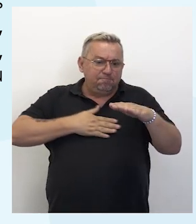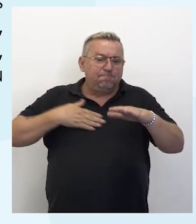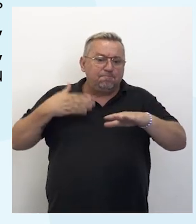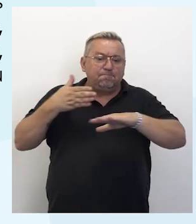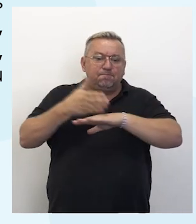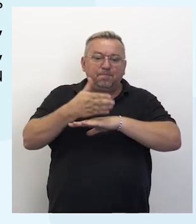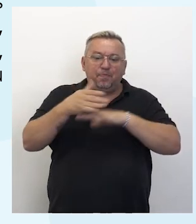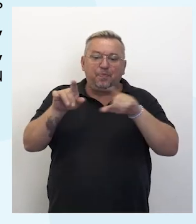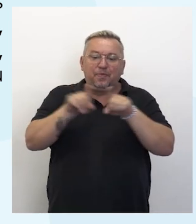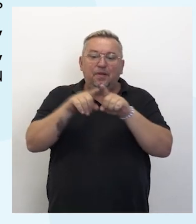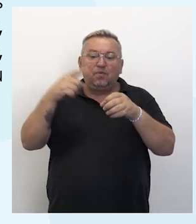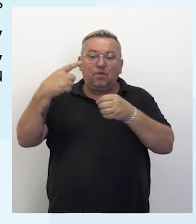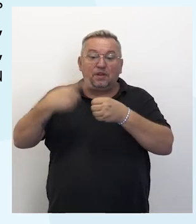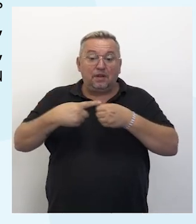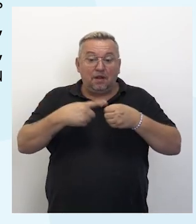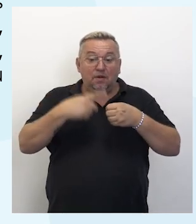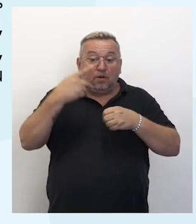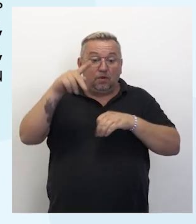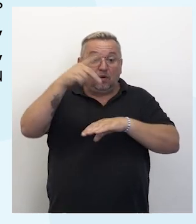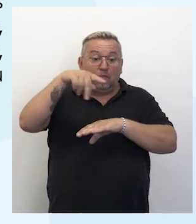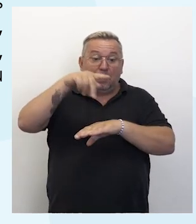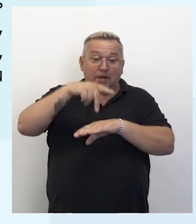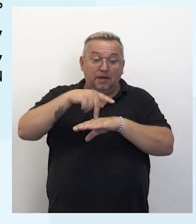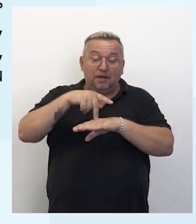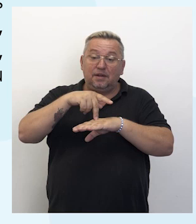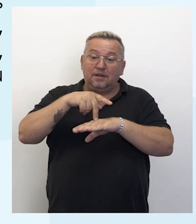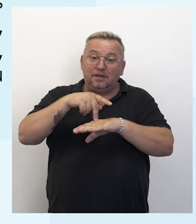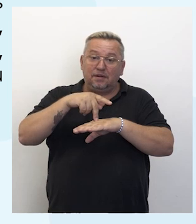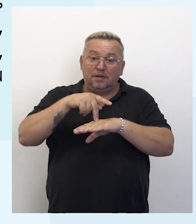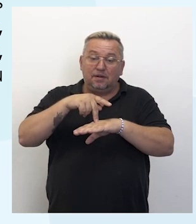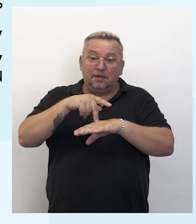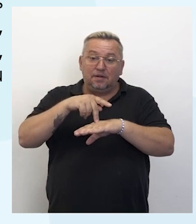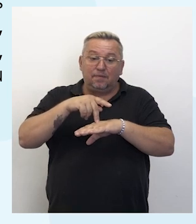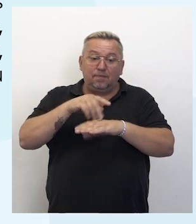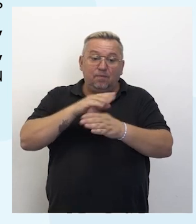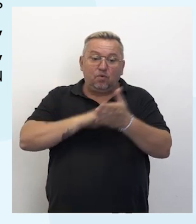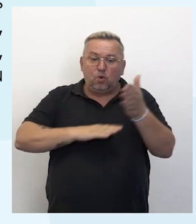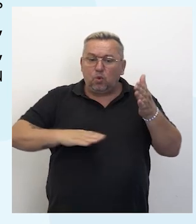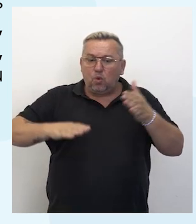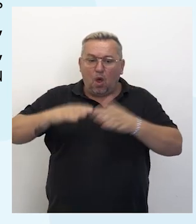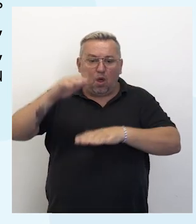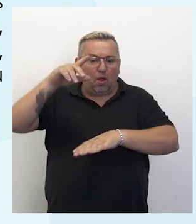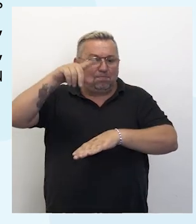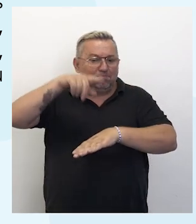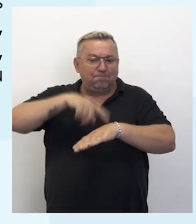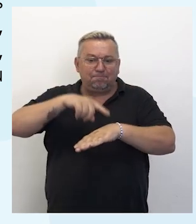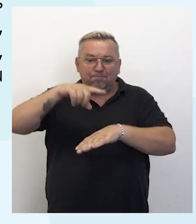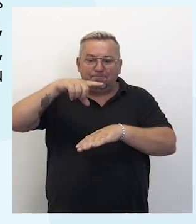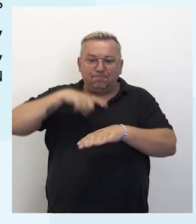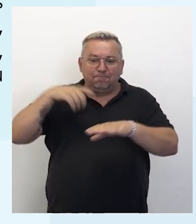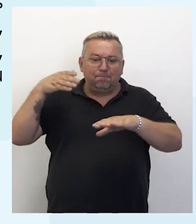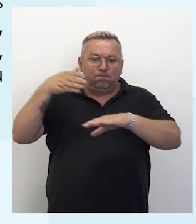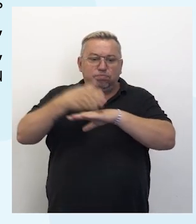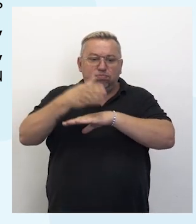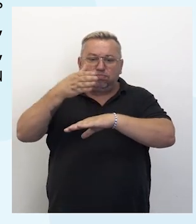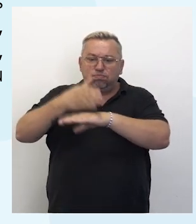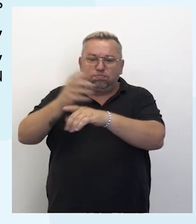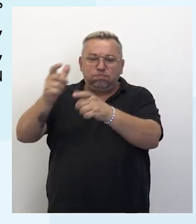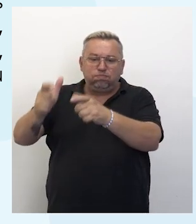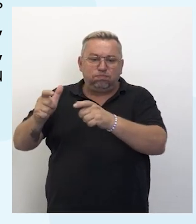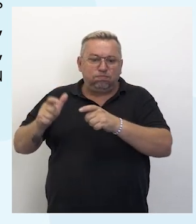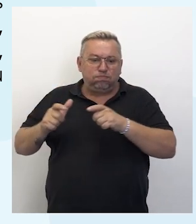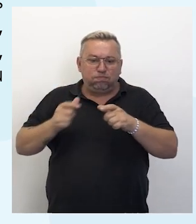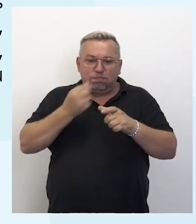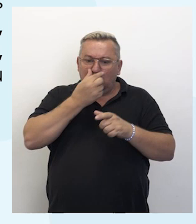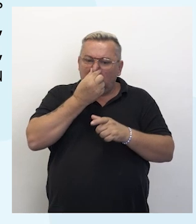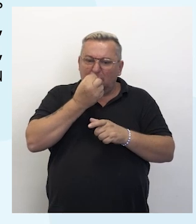ir e até mesmo a sua cidade e o seu país. O tempo todo estamos passando por lugares... Nossa, estou falando